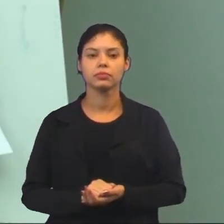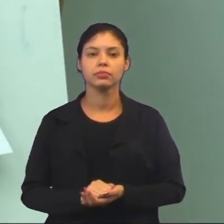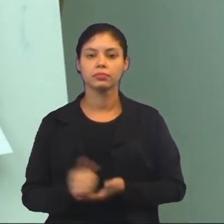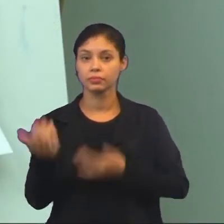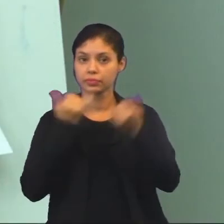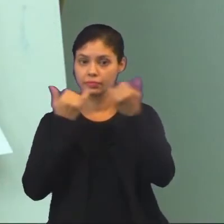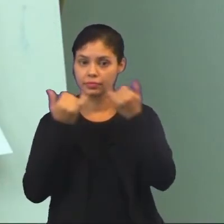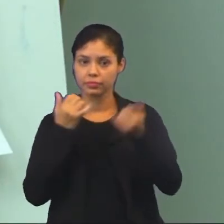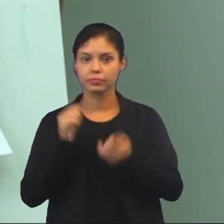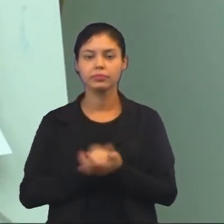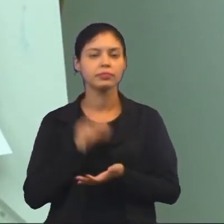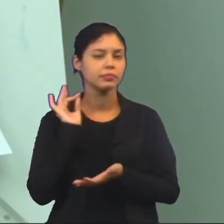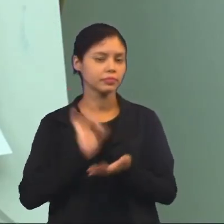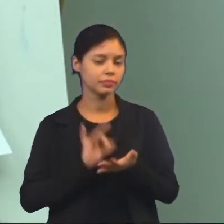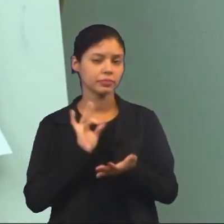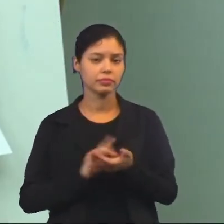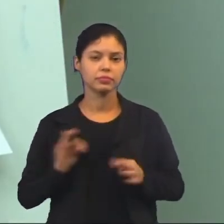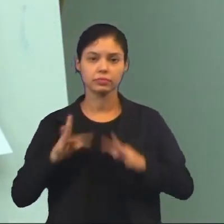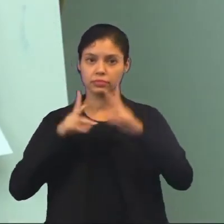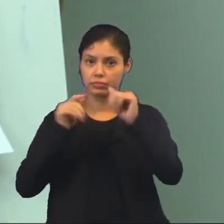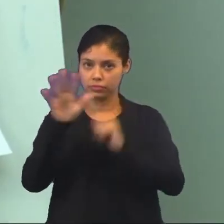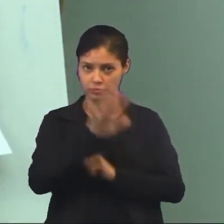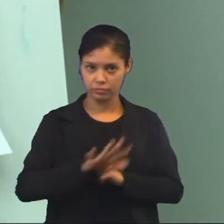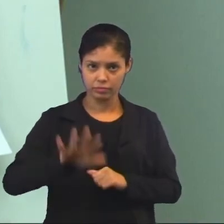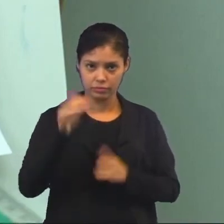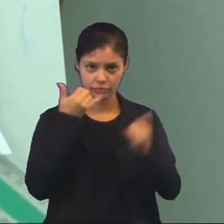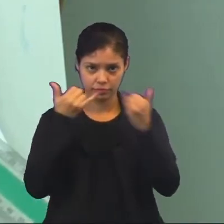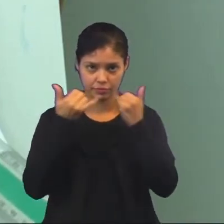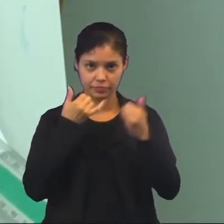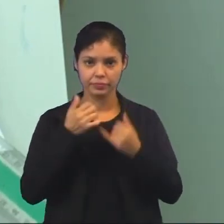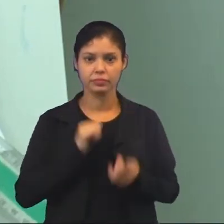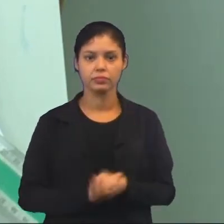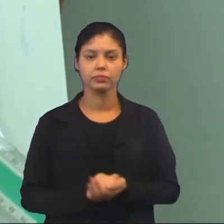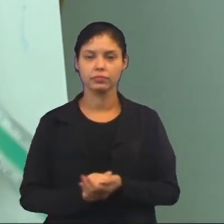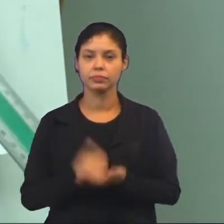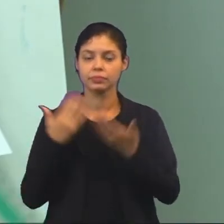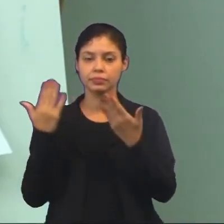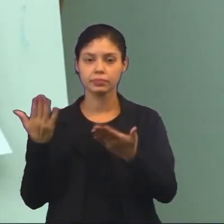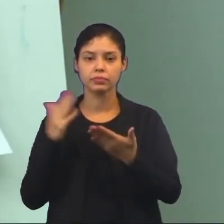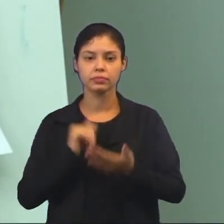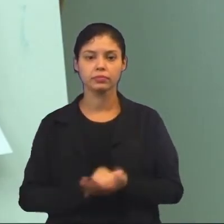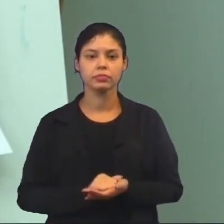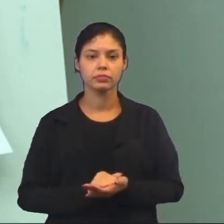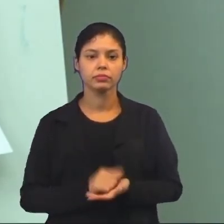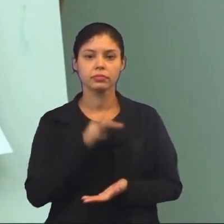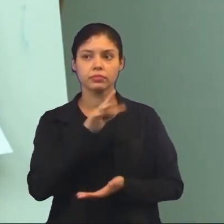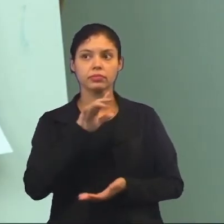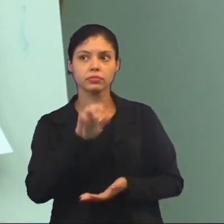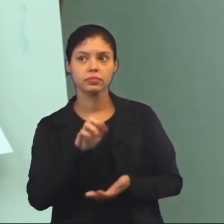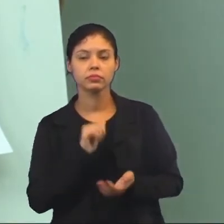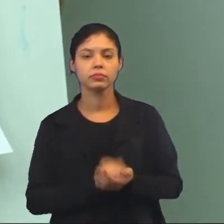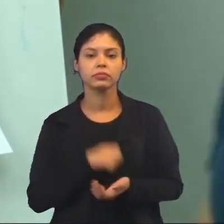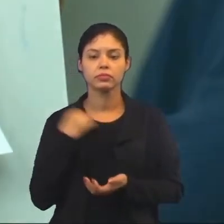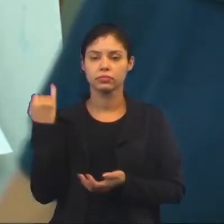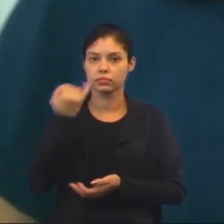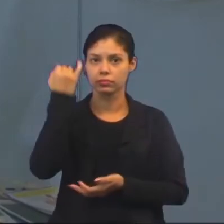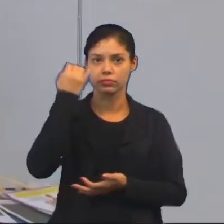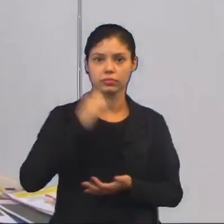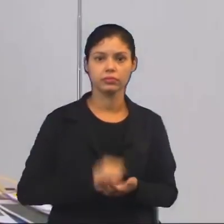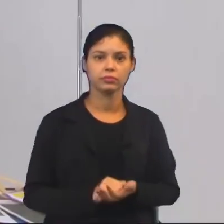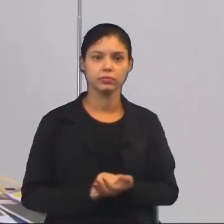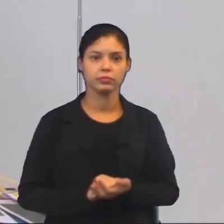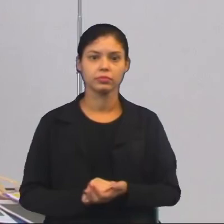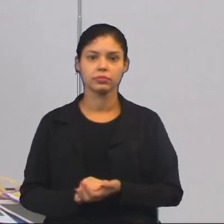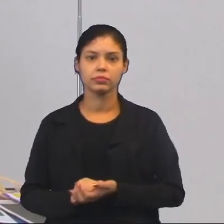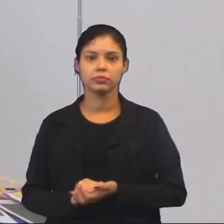a informação, não é verdade? De toda a notícia está aqui. E a fonte que é muito importante